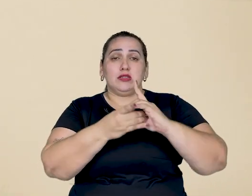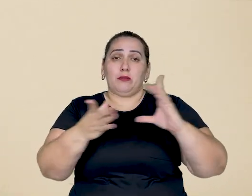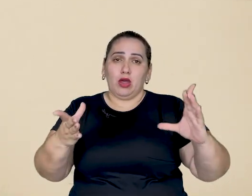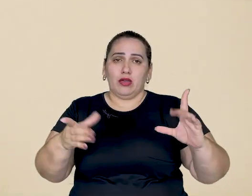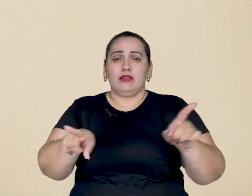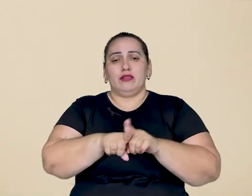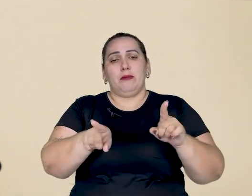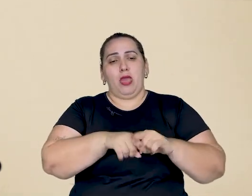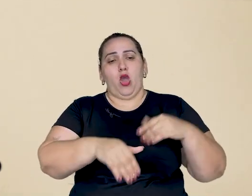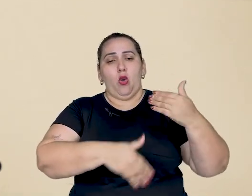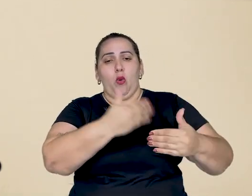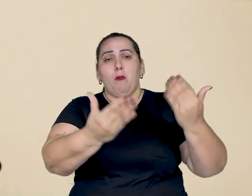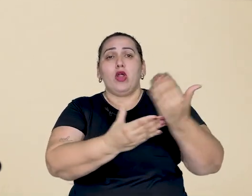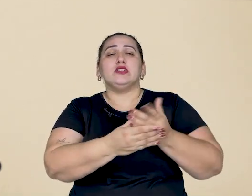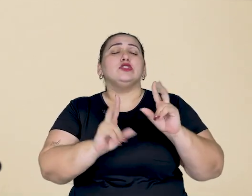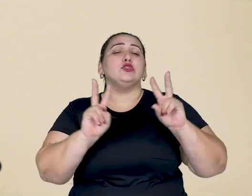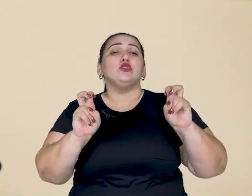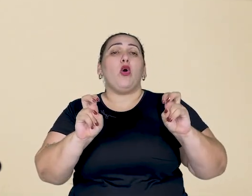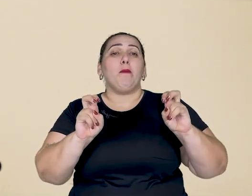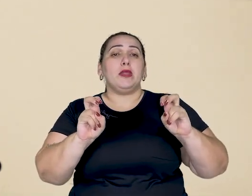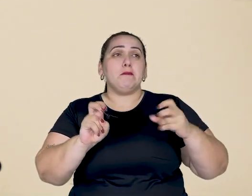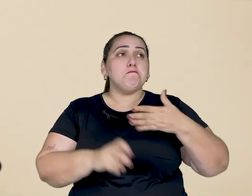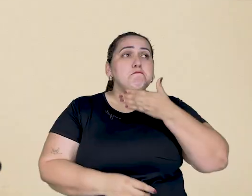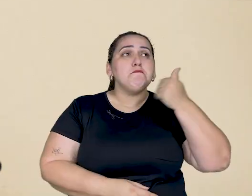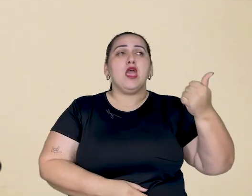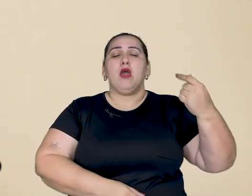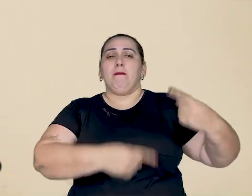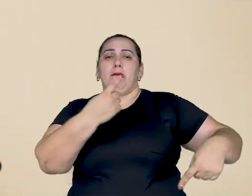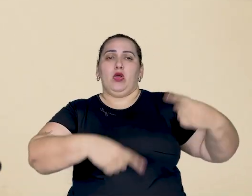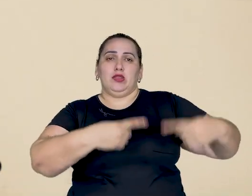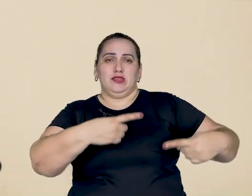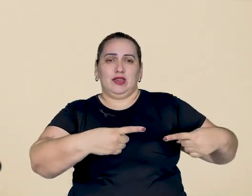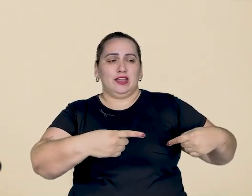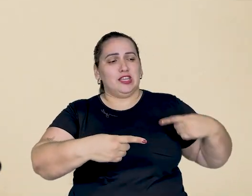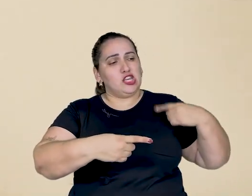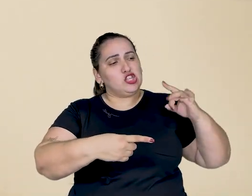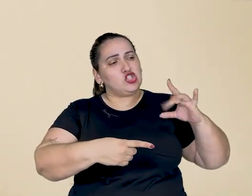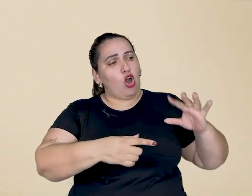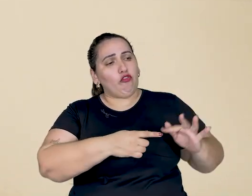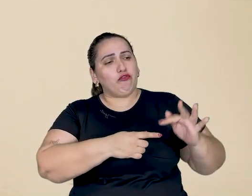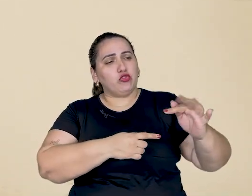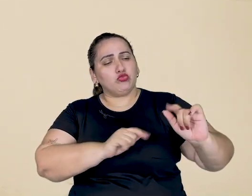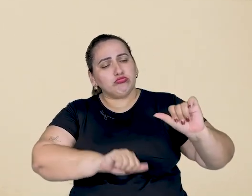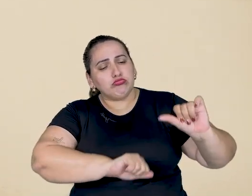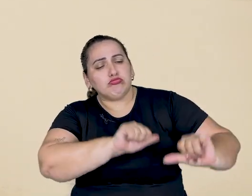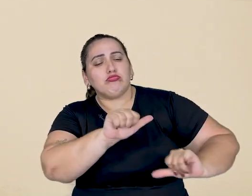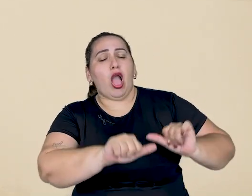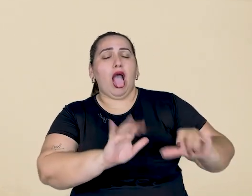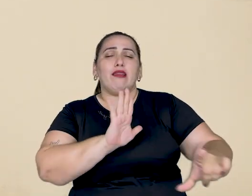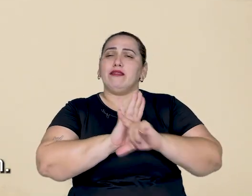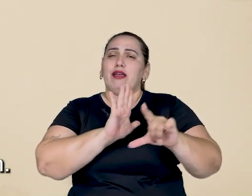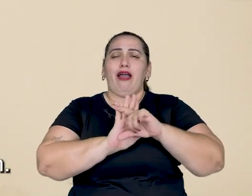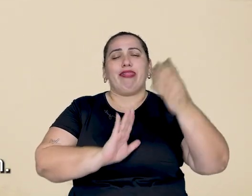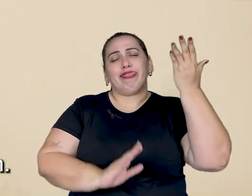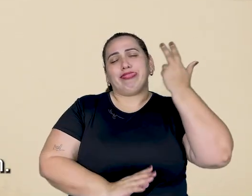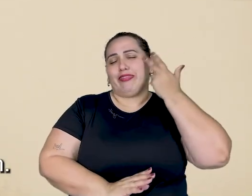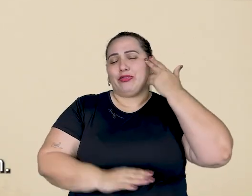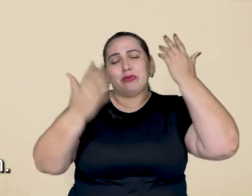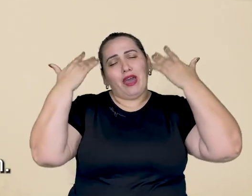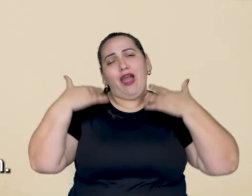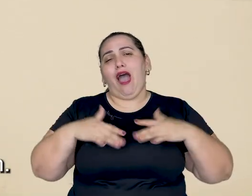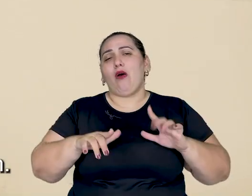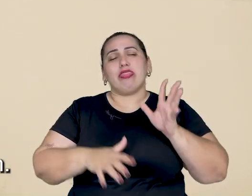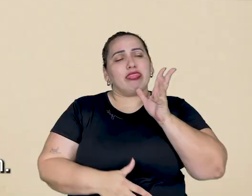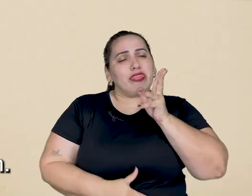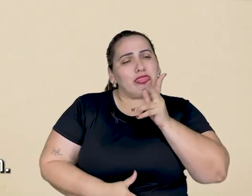de democratização, eu acho que faz parte do processo de amadurecimento político e que só vem com o tempo mesmo. Toda legislação